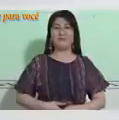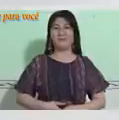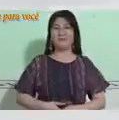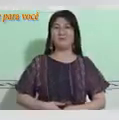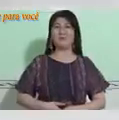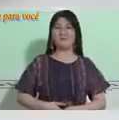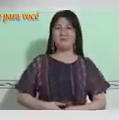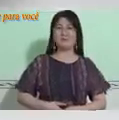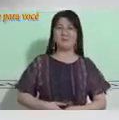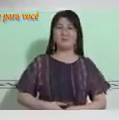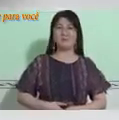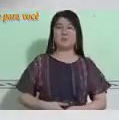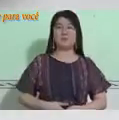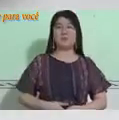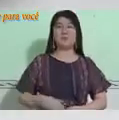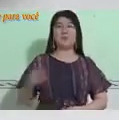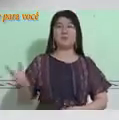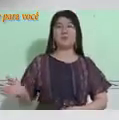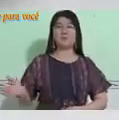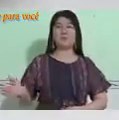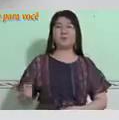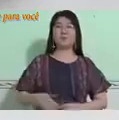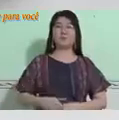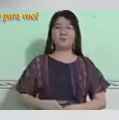congestionamento facial próprios da sinusite.